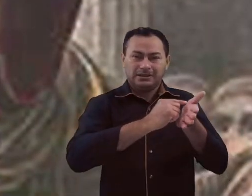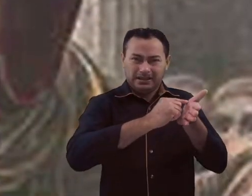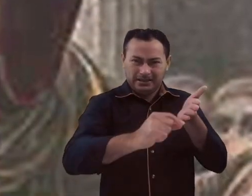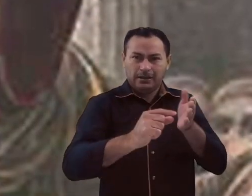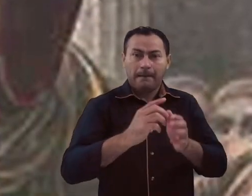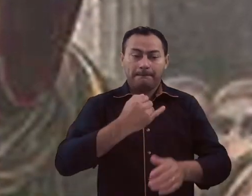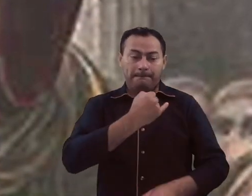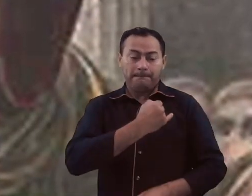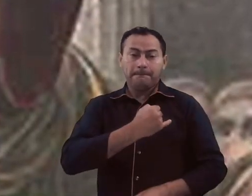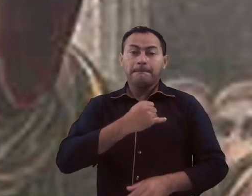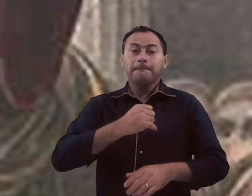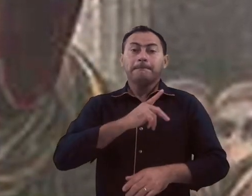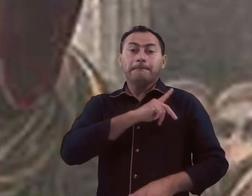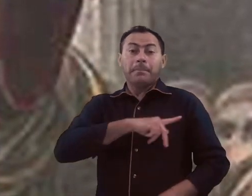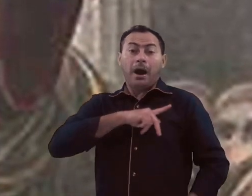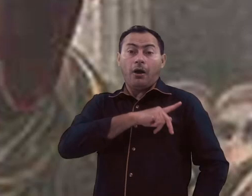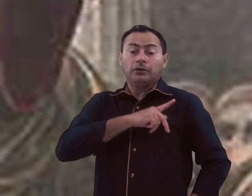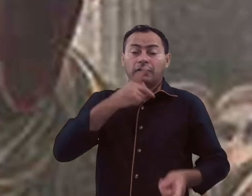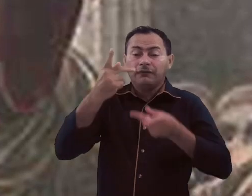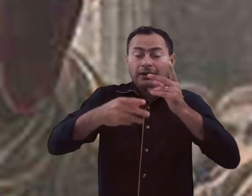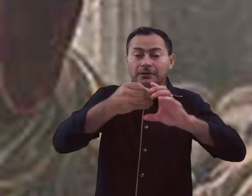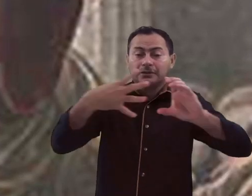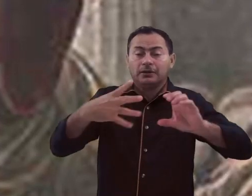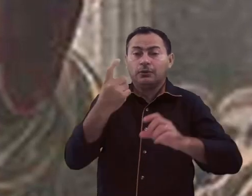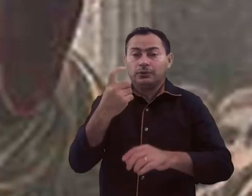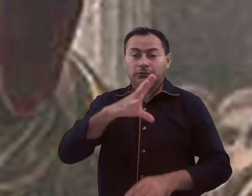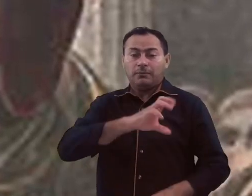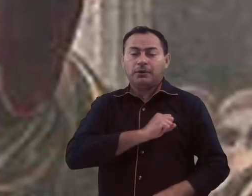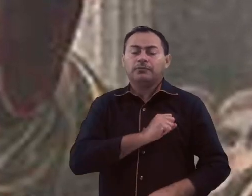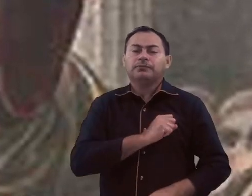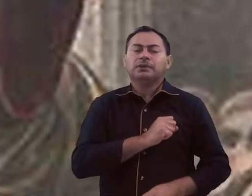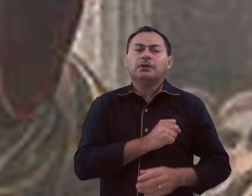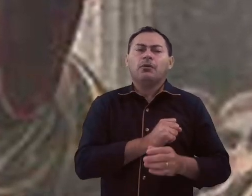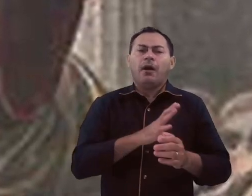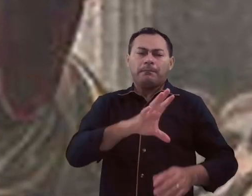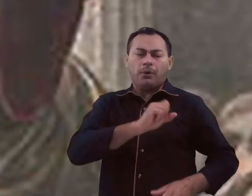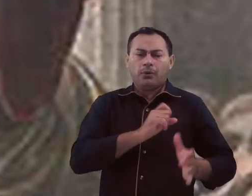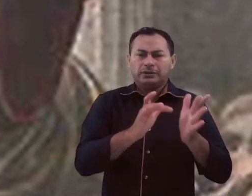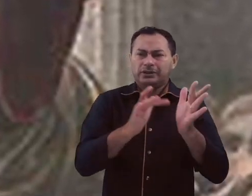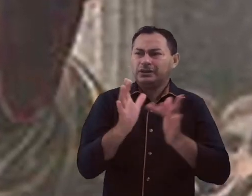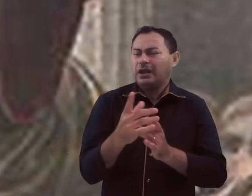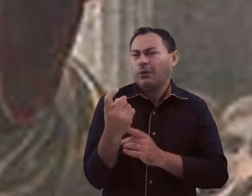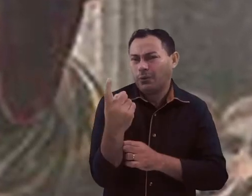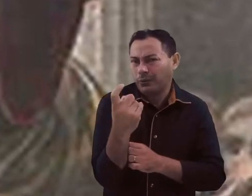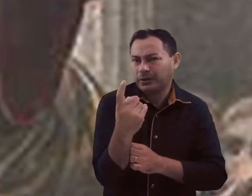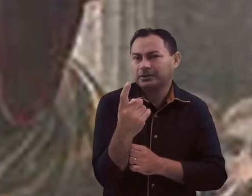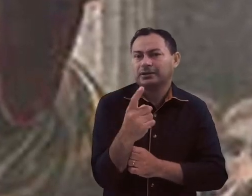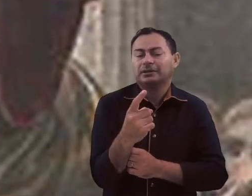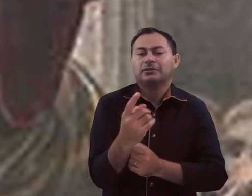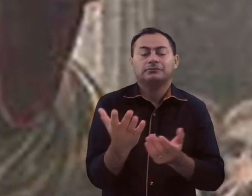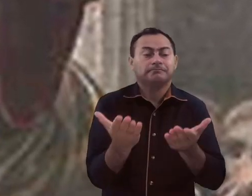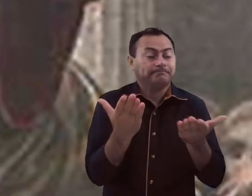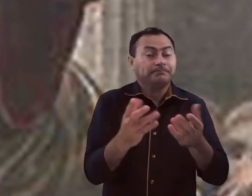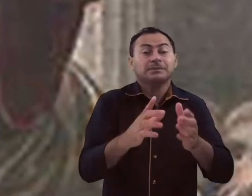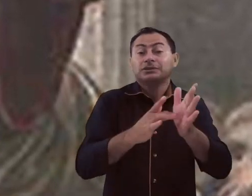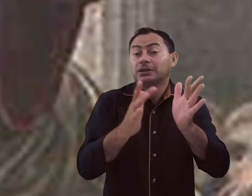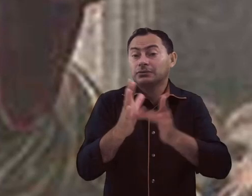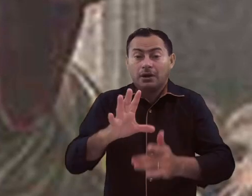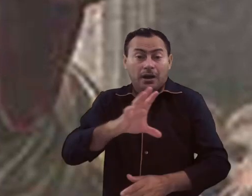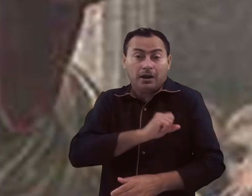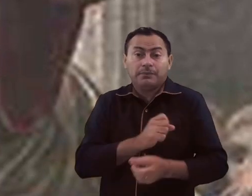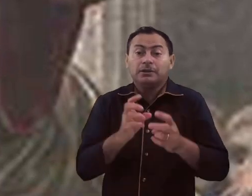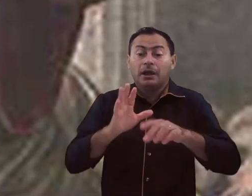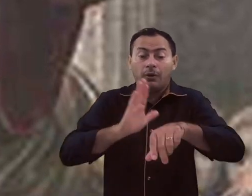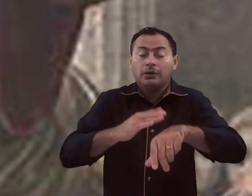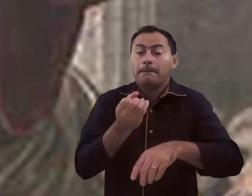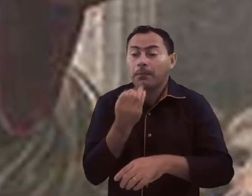conhecida, Paulo fala da característica única do amor de Cristo. O seu amor é incondicional e não se baseia em merecimentos. Jesus